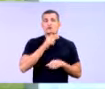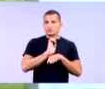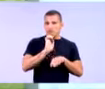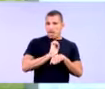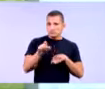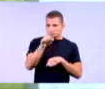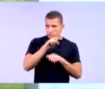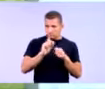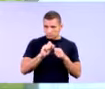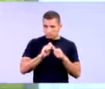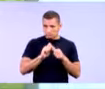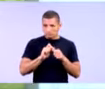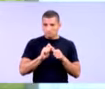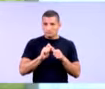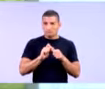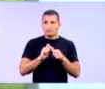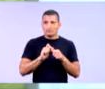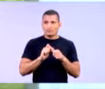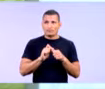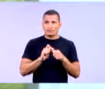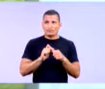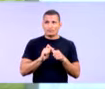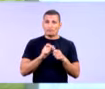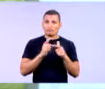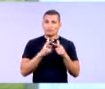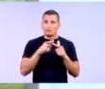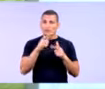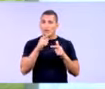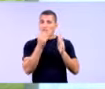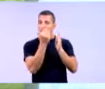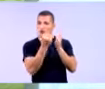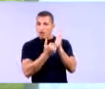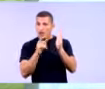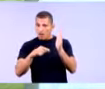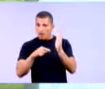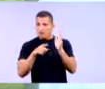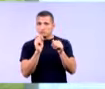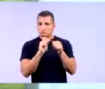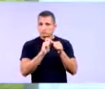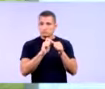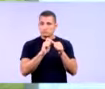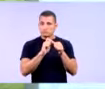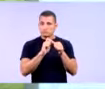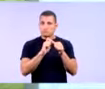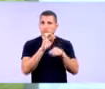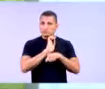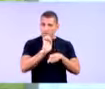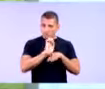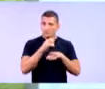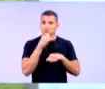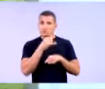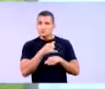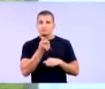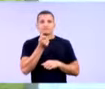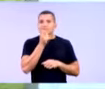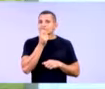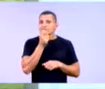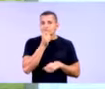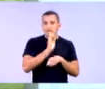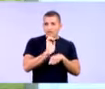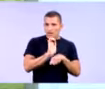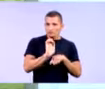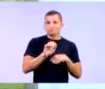cumprir. Porque a ordem é fazer um estágio. Na ausência do estágio, aí você